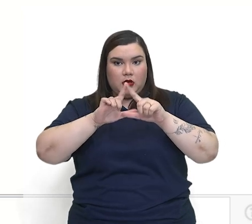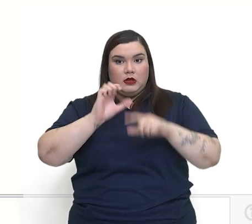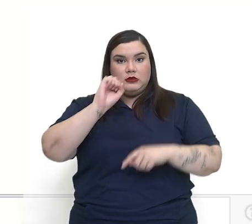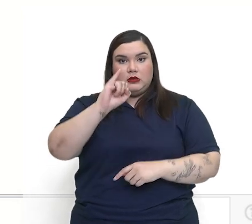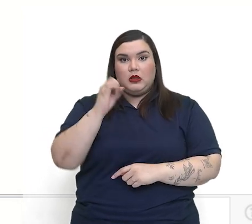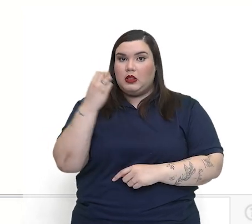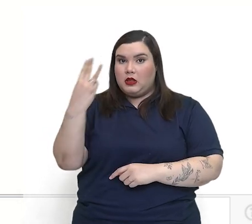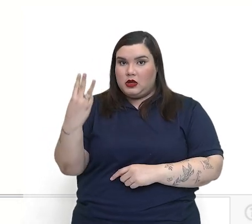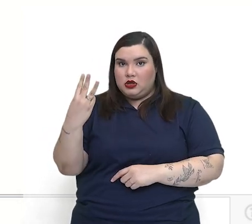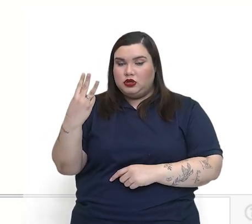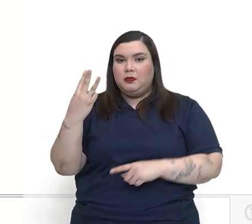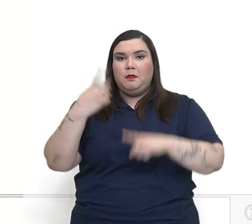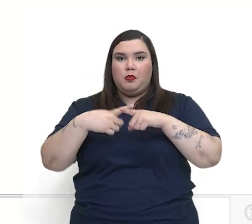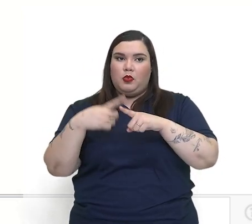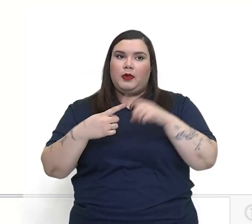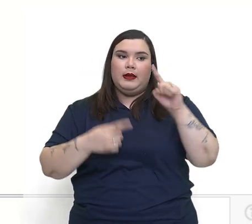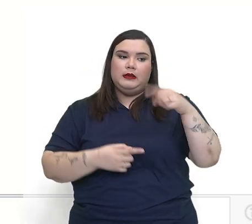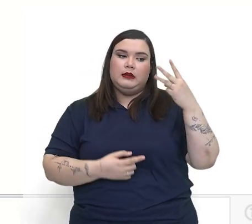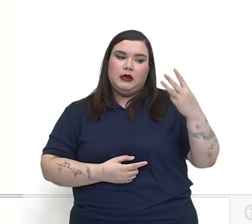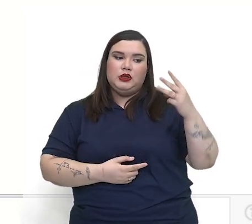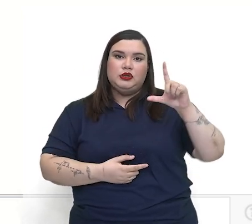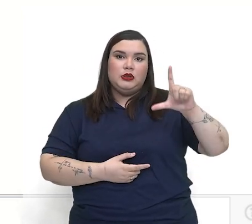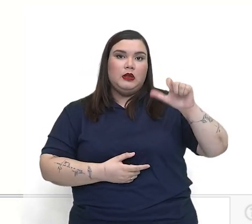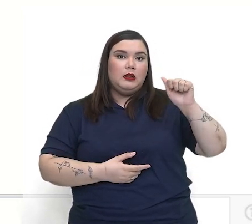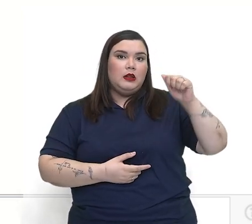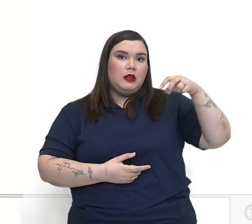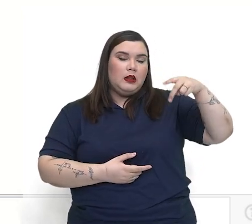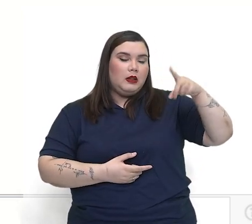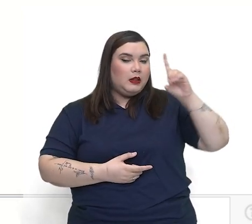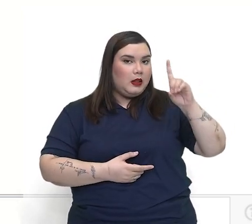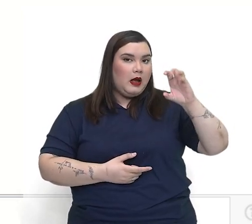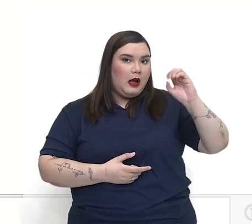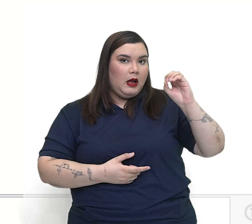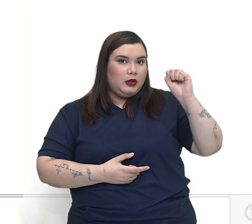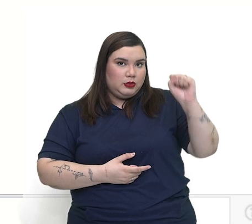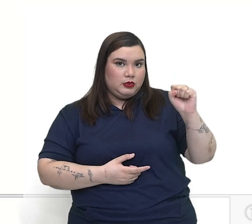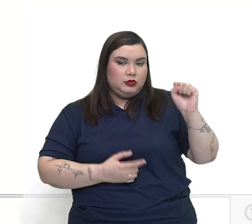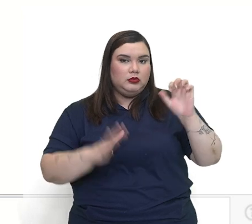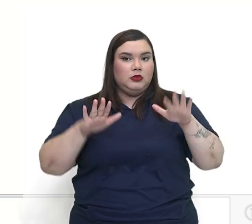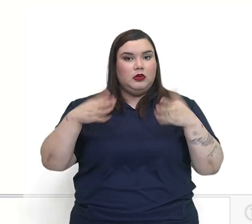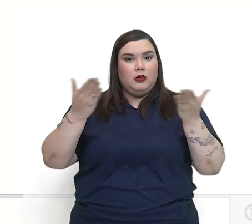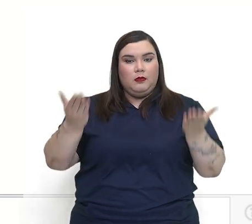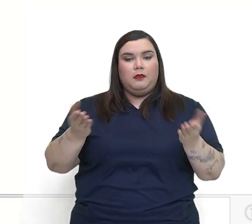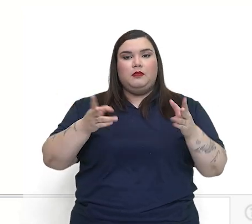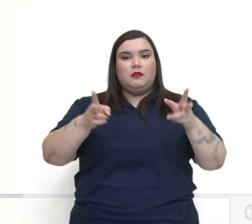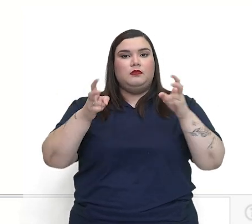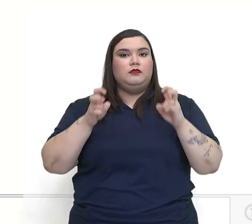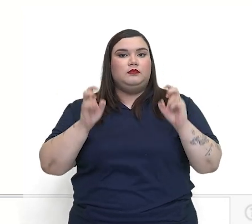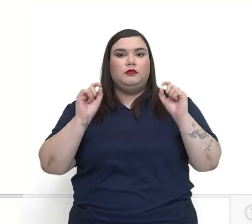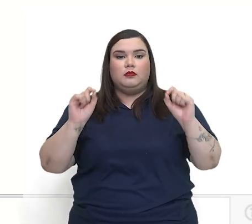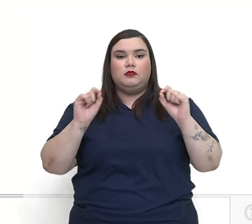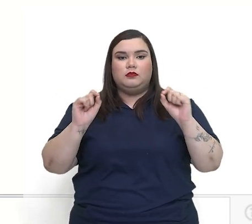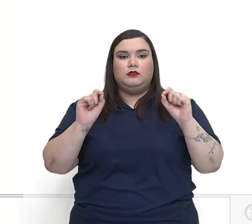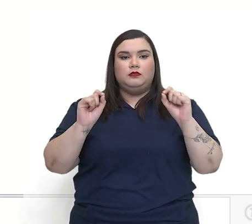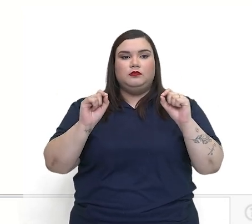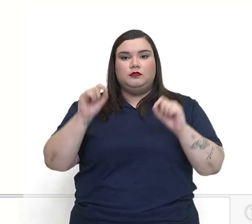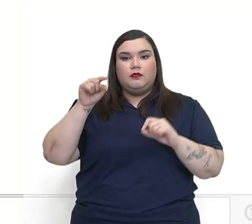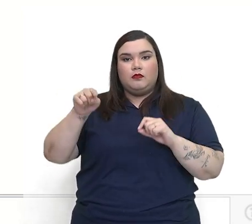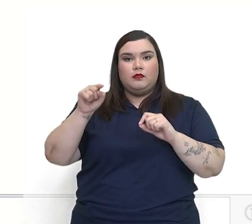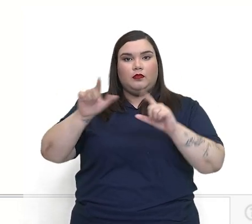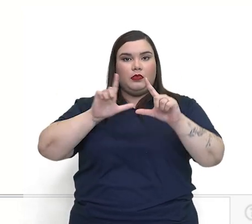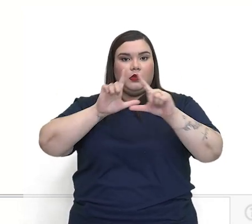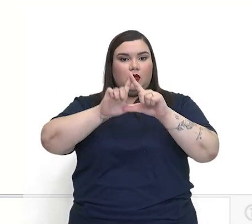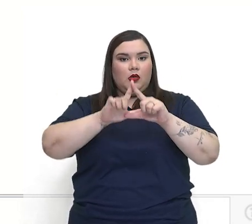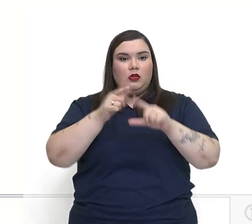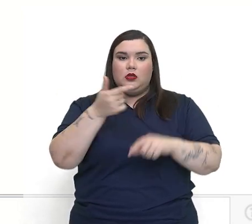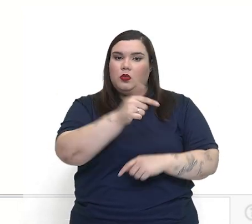3, significa que ele tem 3 lados, certo? Então, a gente está observando aqui que esse triângulo,